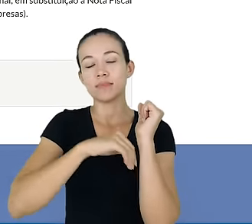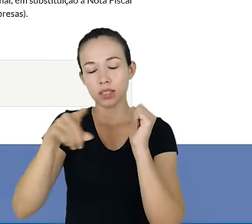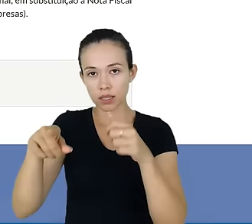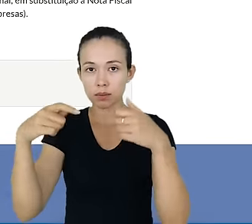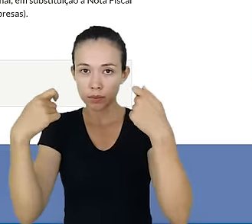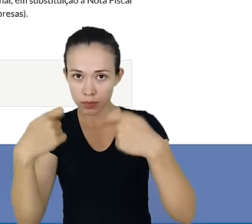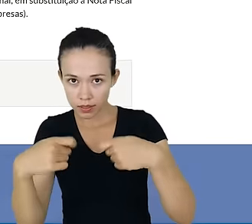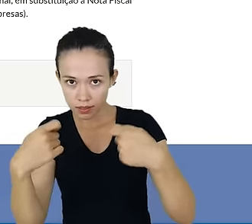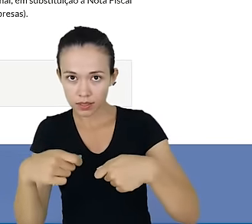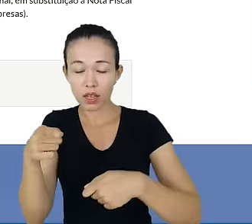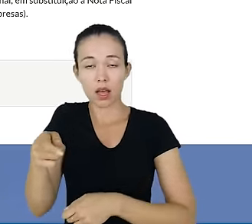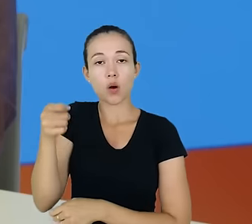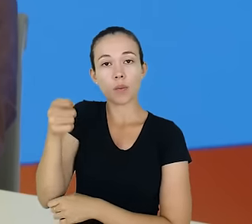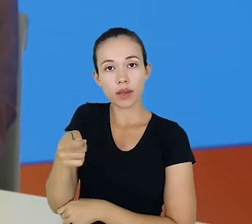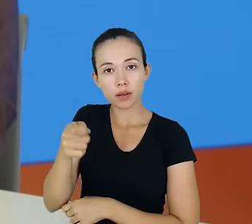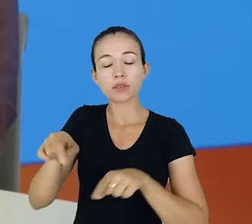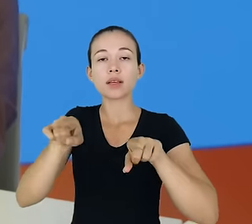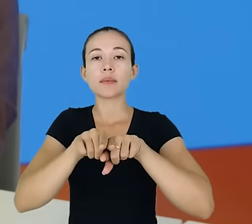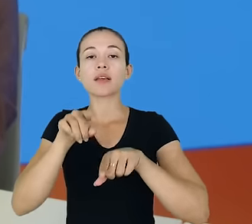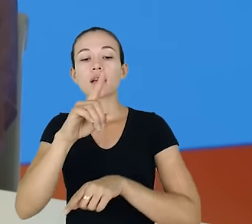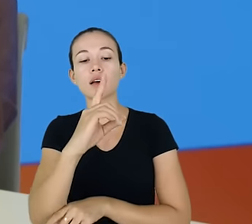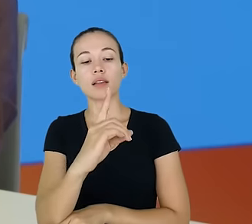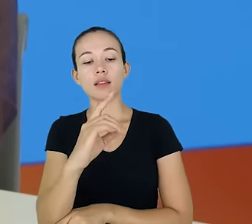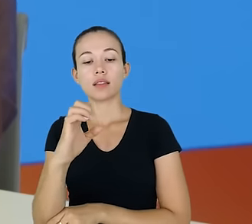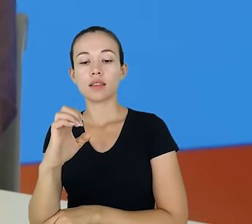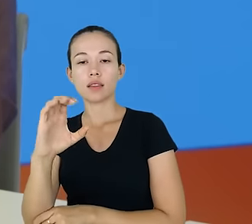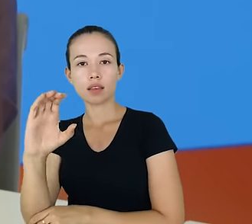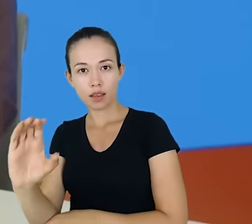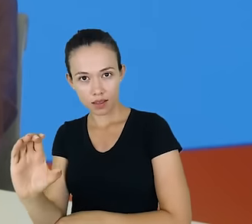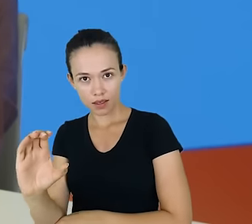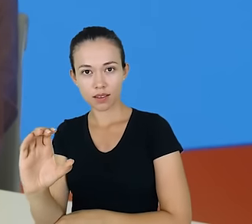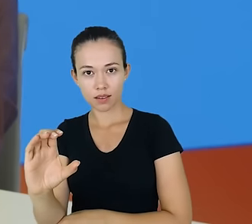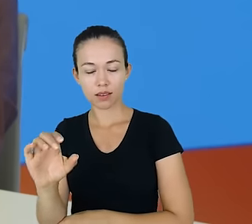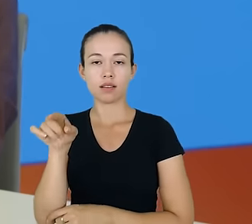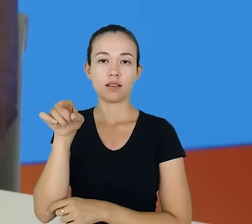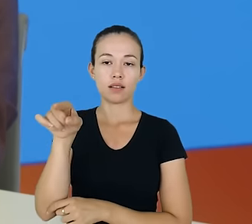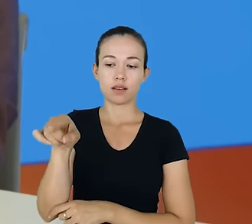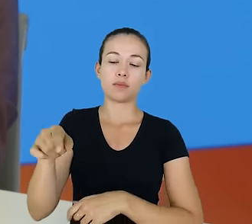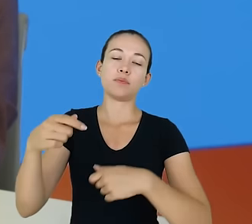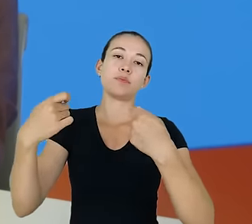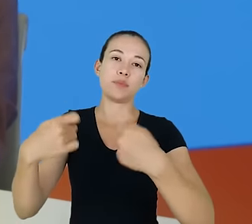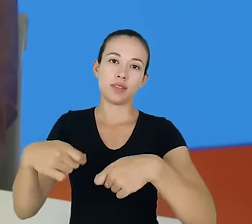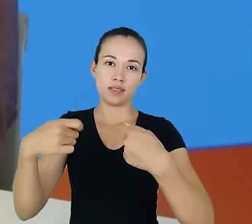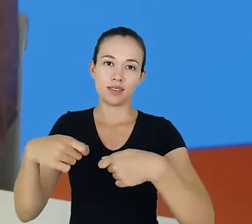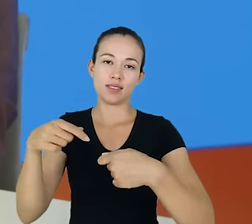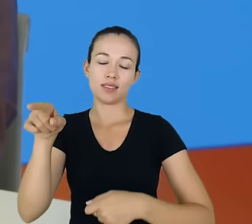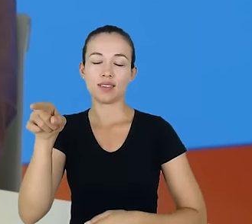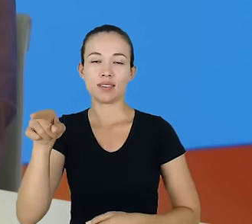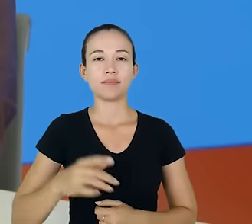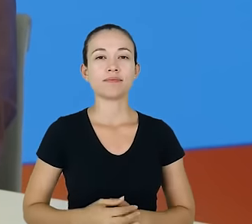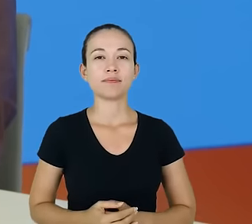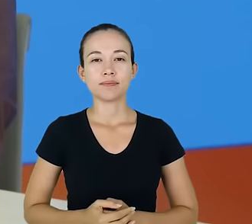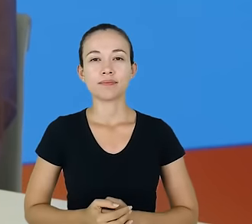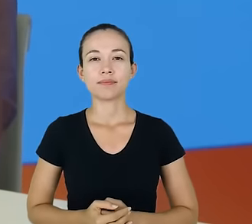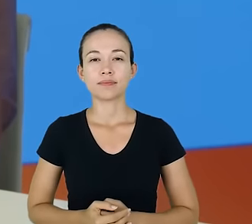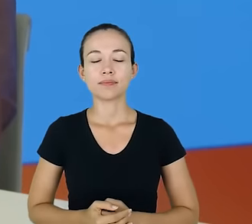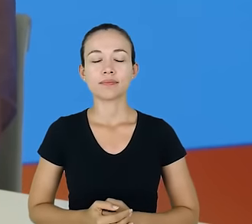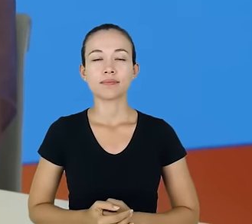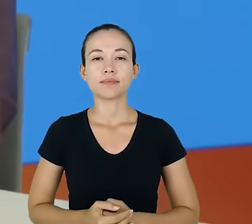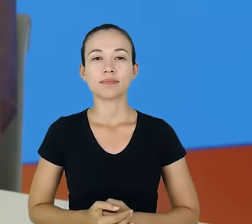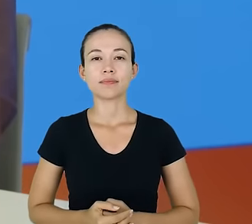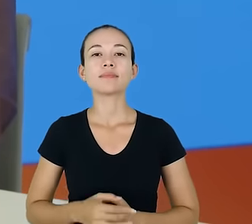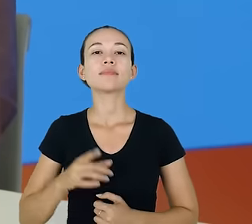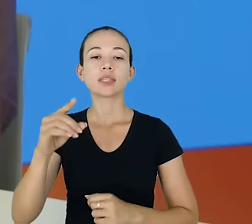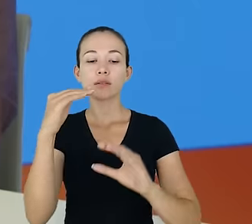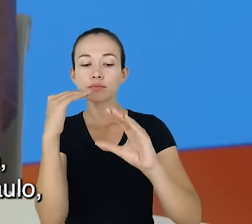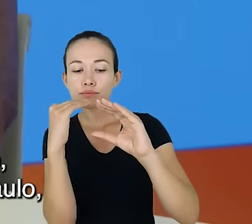credenciamento no deck que é o domicílio eletrônico do contribuinte onde ali ele vai ter uma um um e-mail